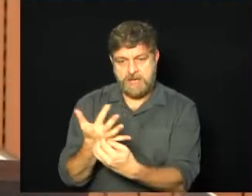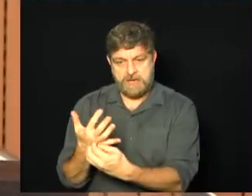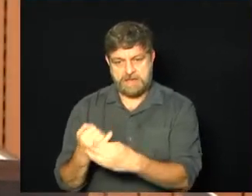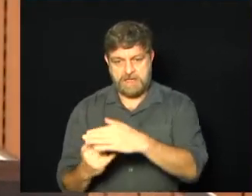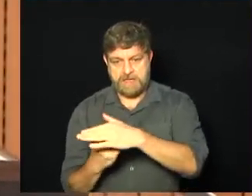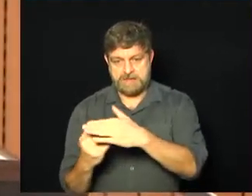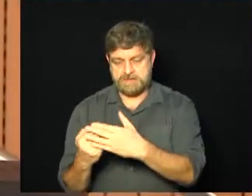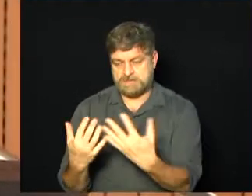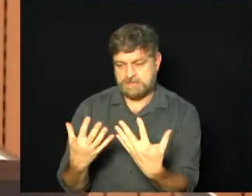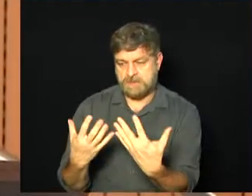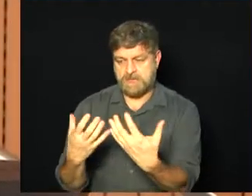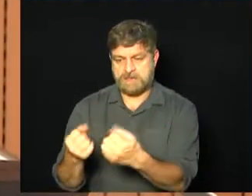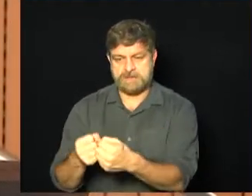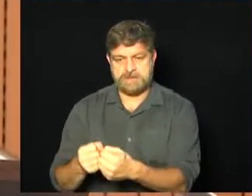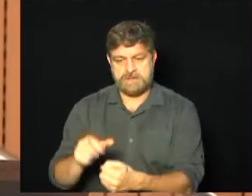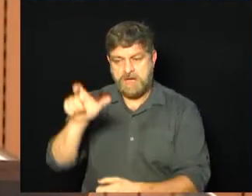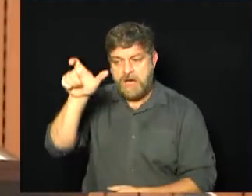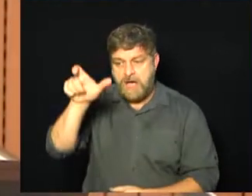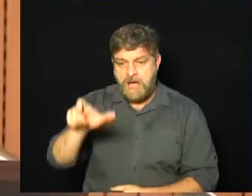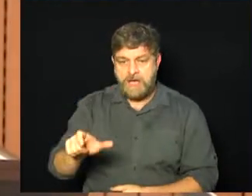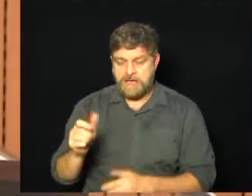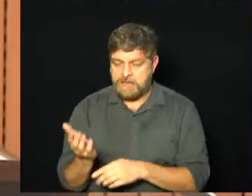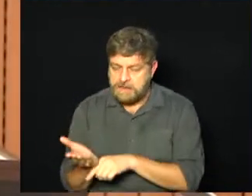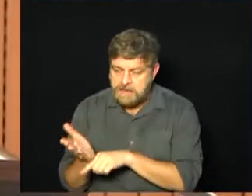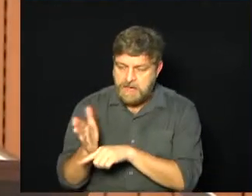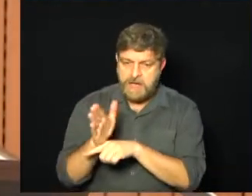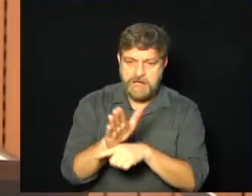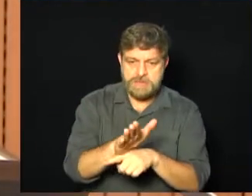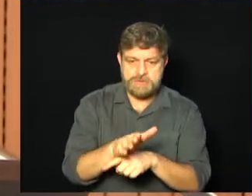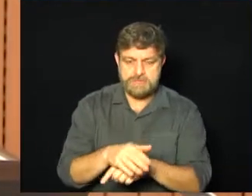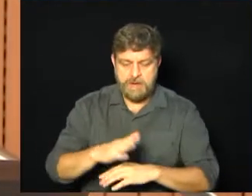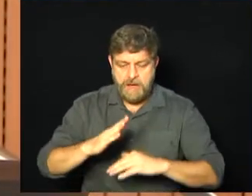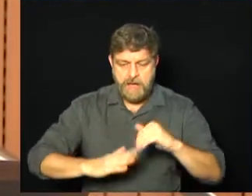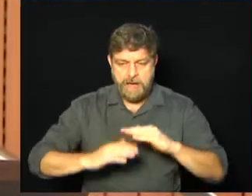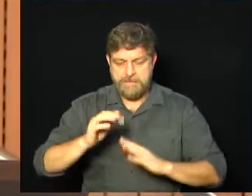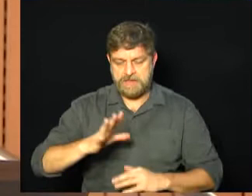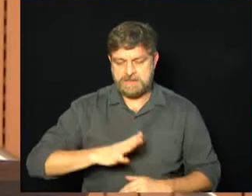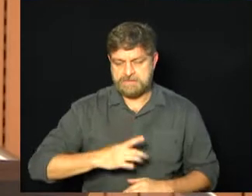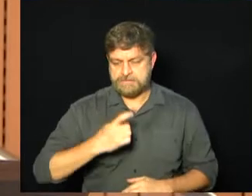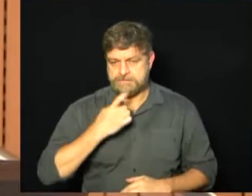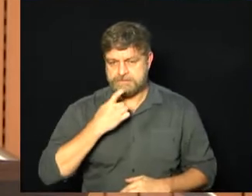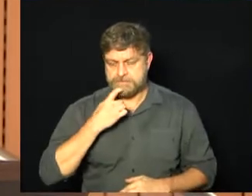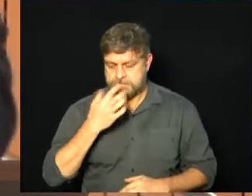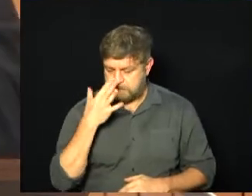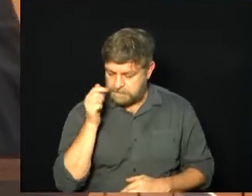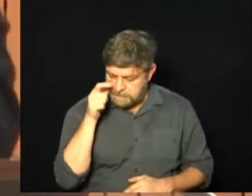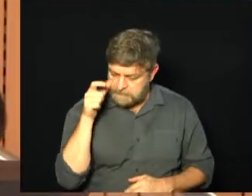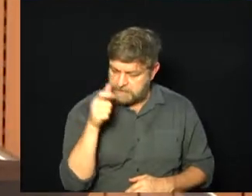honraria por sua contribuição a ações de interesse público no município de Campinas.